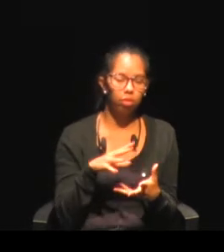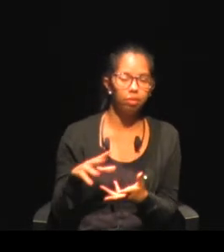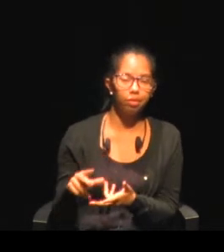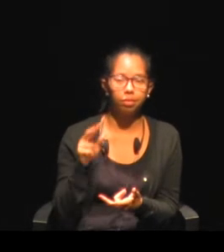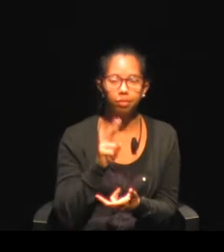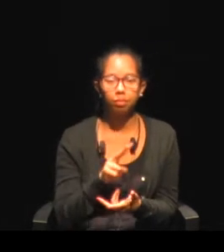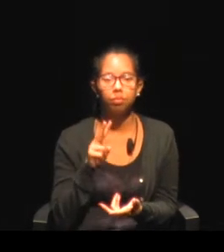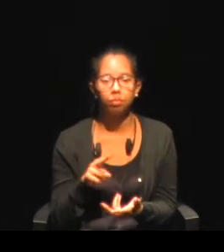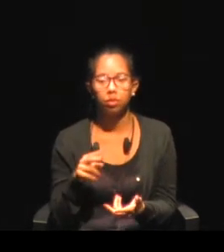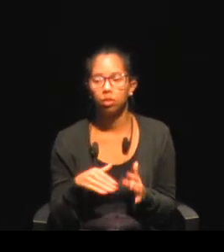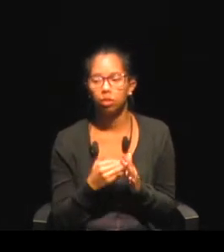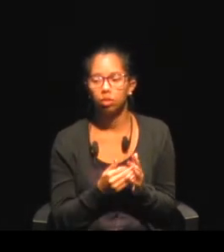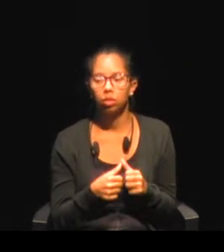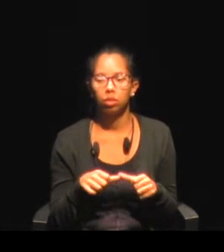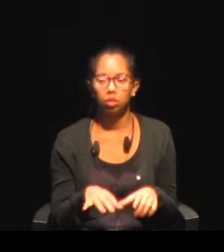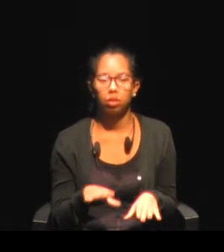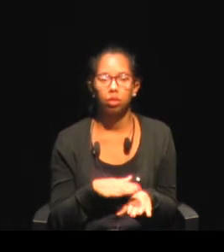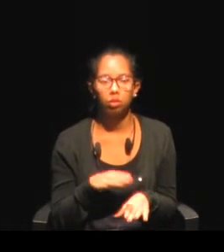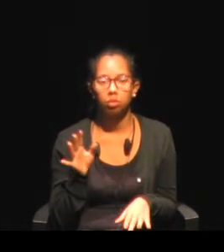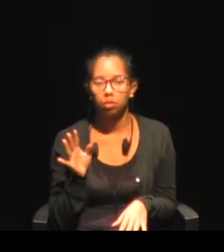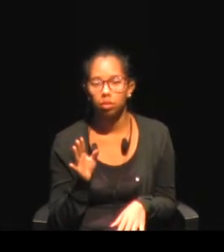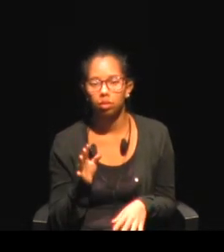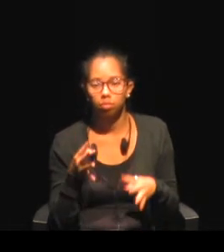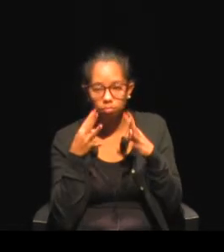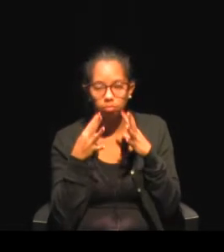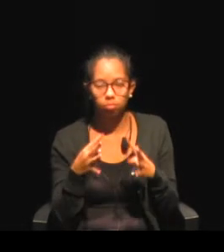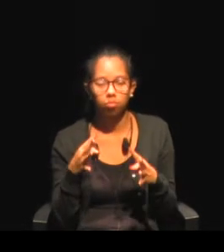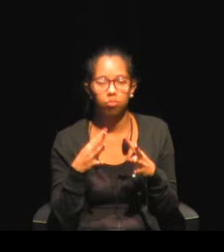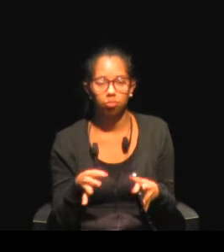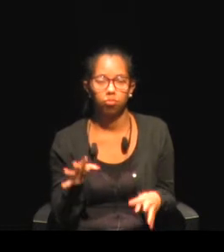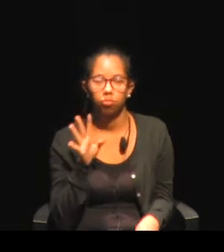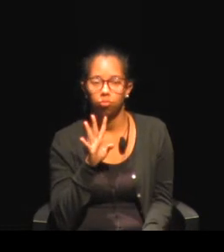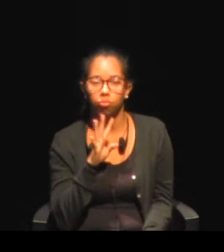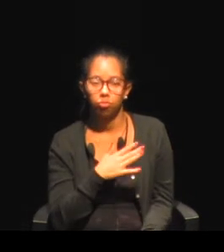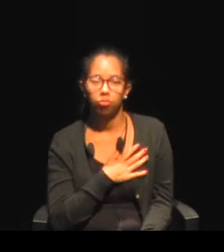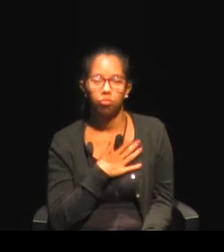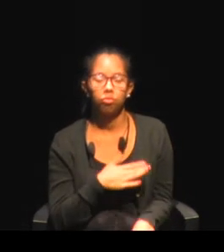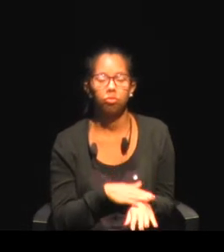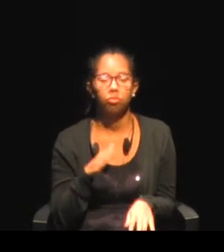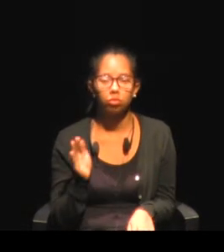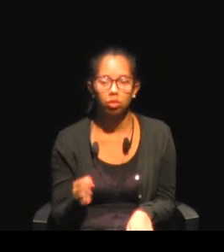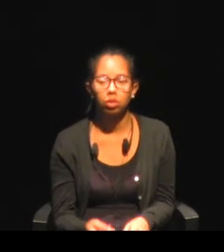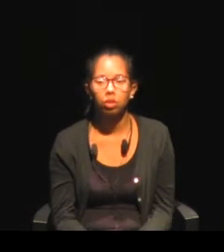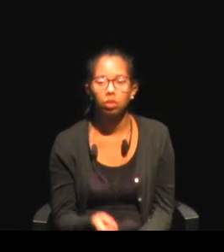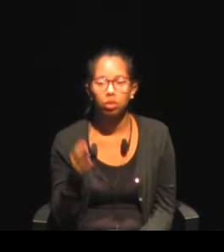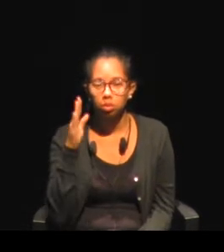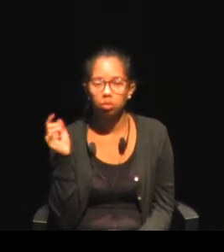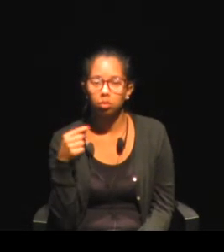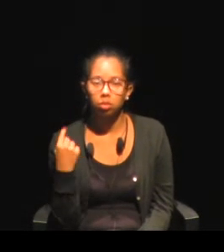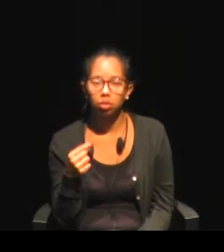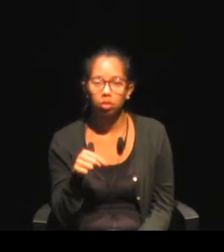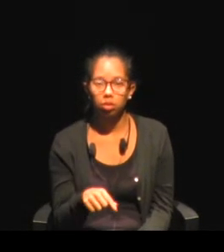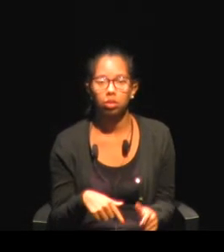numa concepção global, tudo fica mais interessante e rico, pelo menos para nós, arquitetos que estão